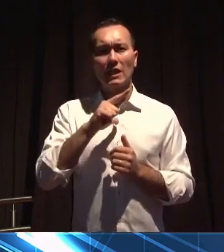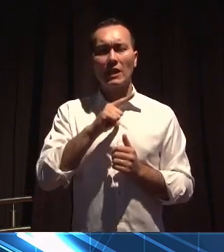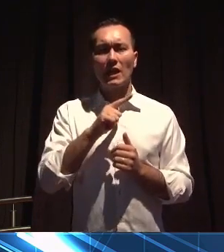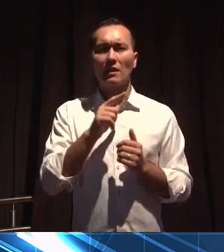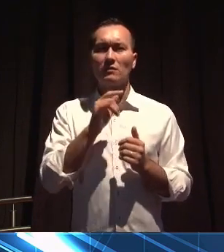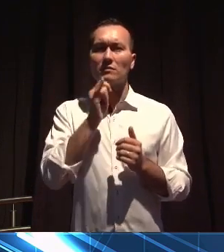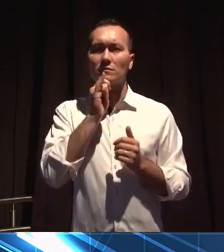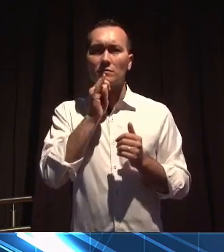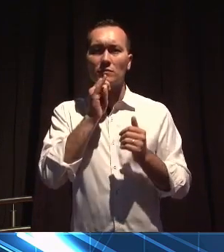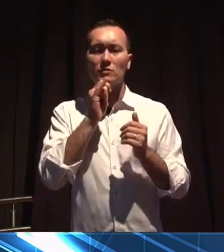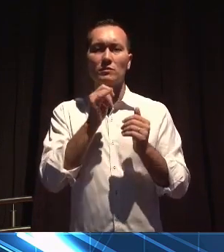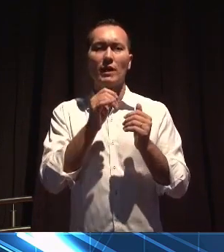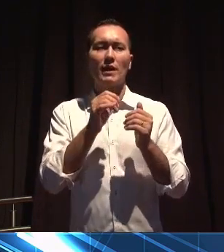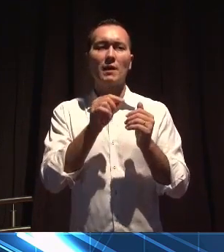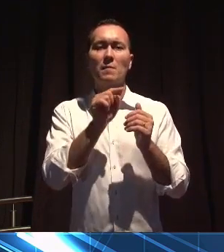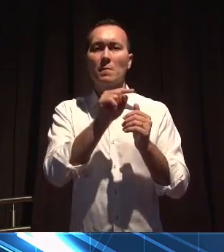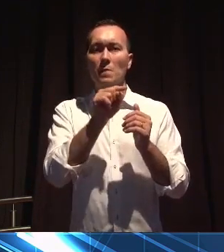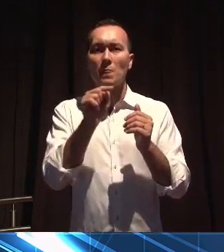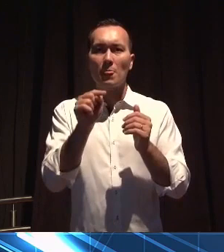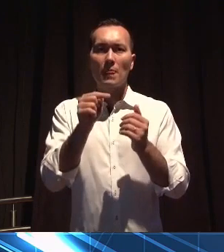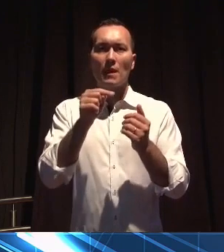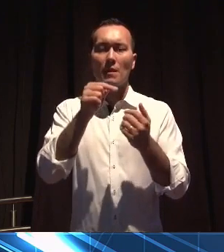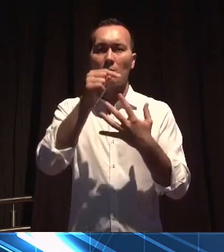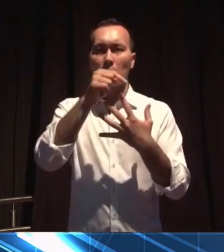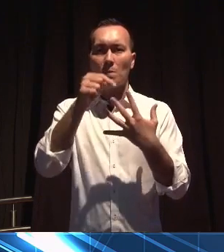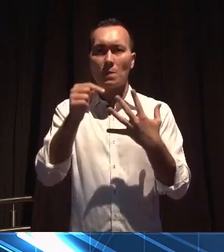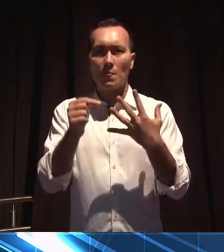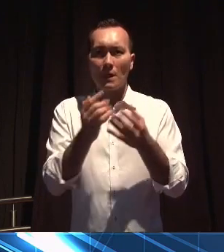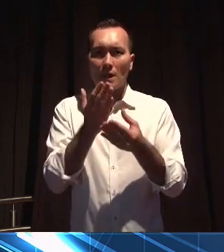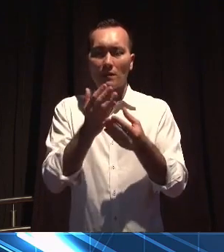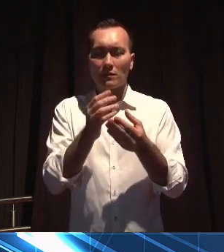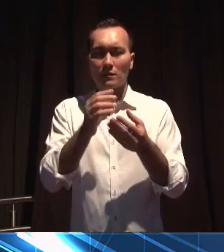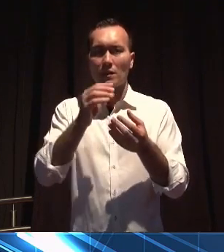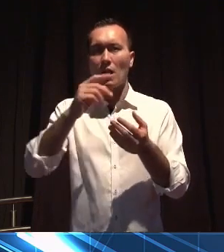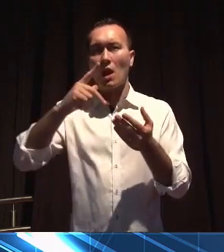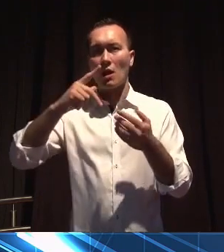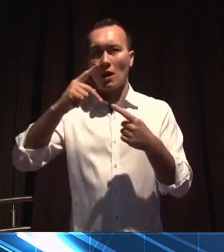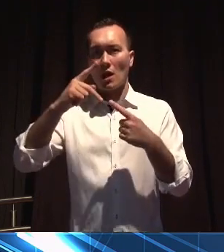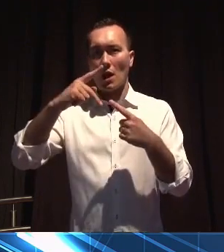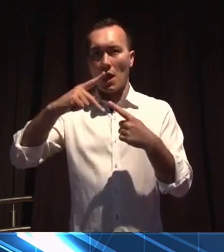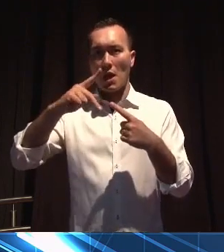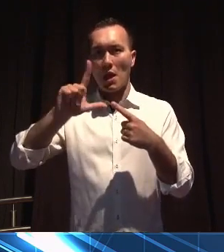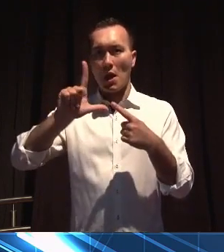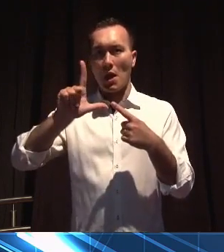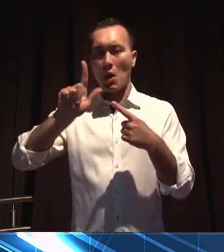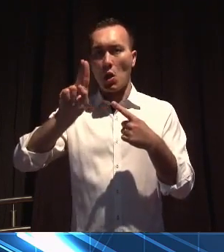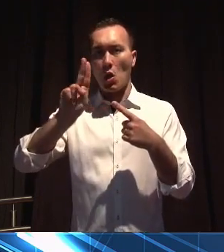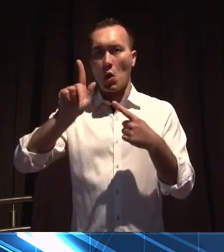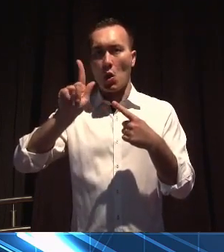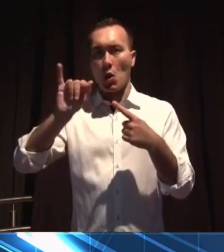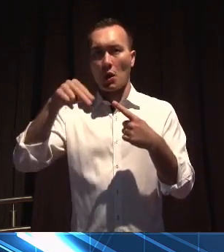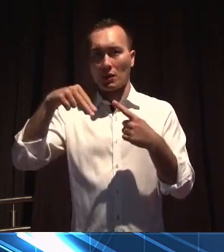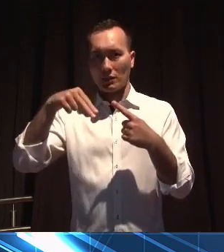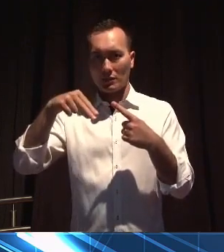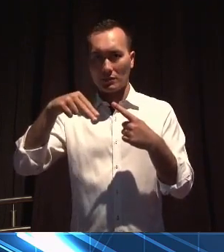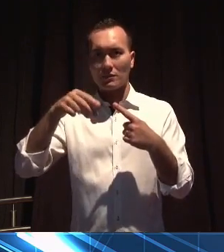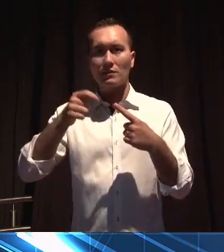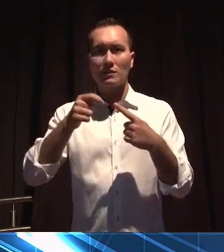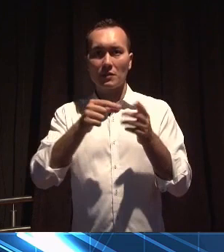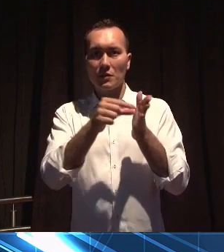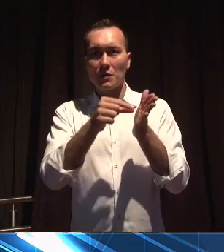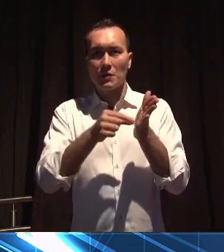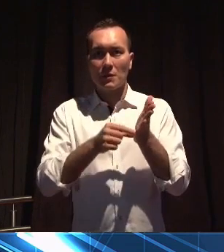a ideia seria assim eu crio um eu tenho meu conteúdo já né meu cotuba e eu